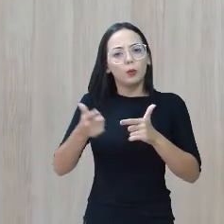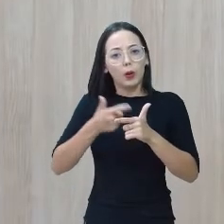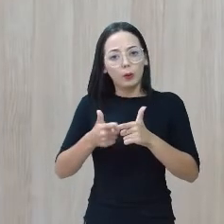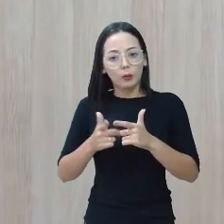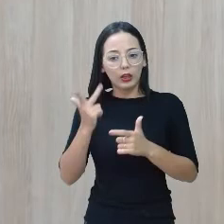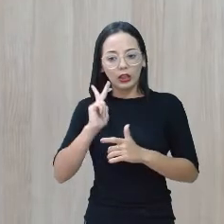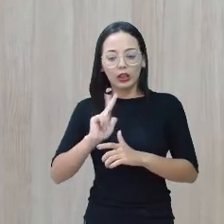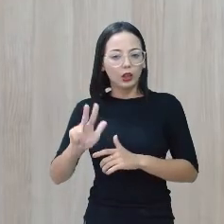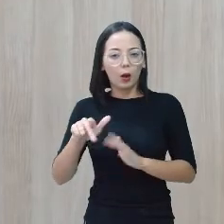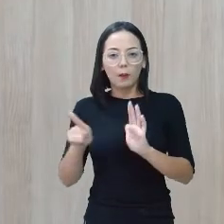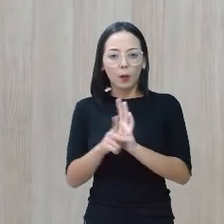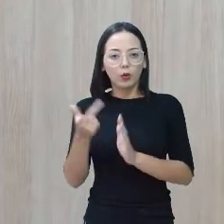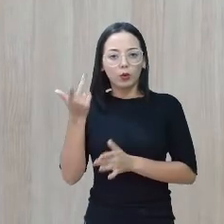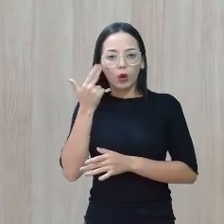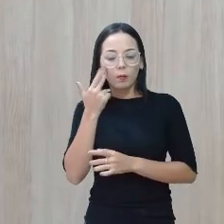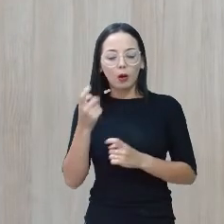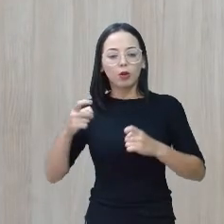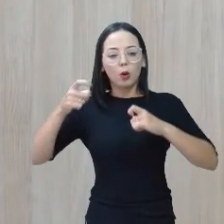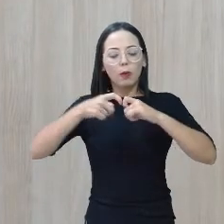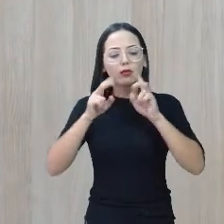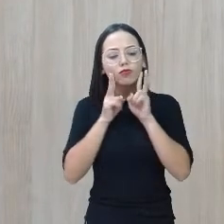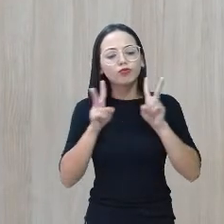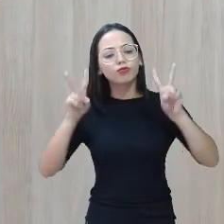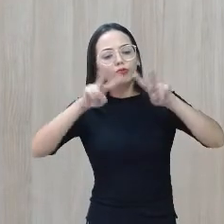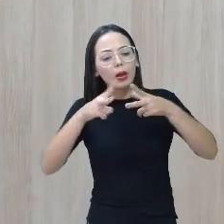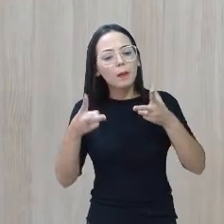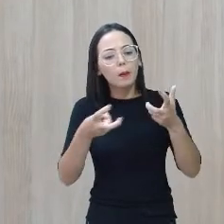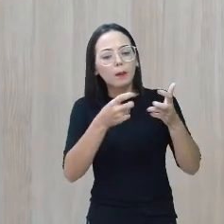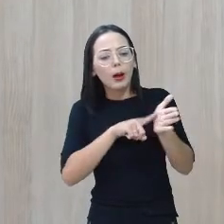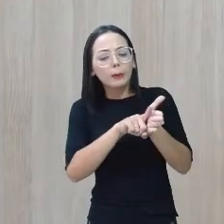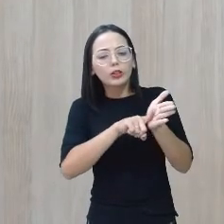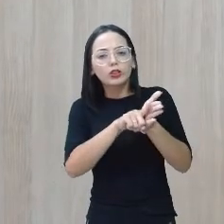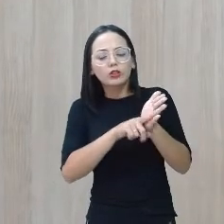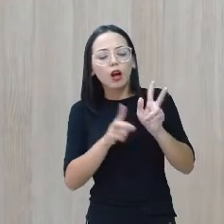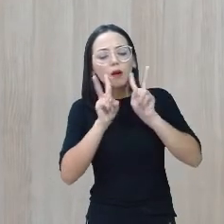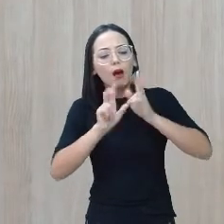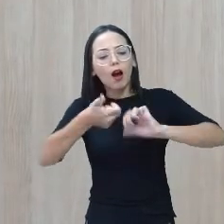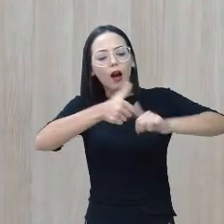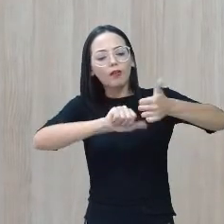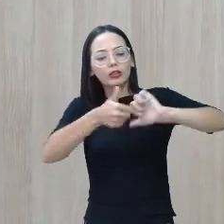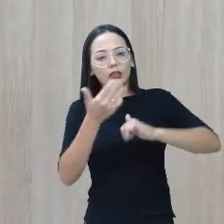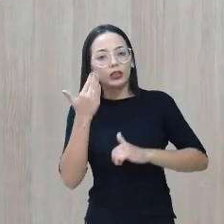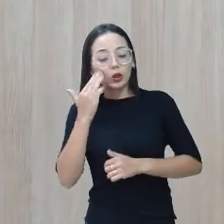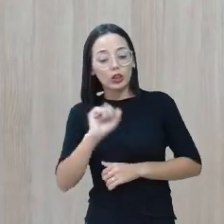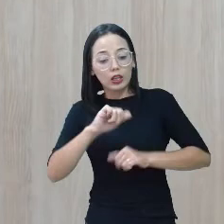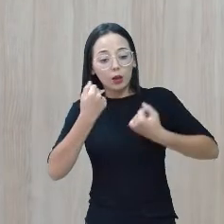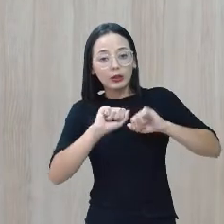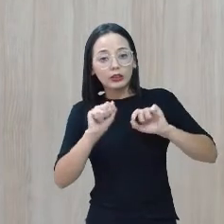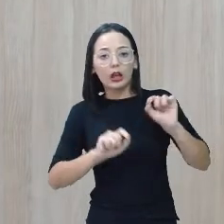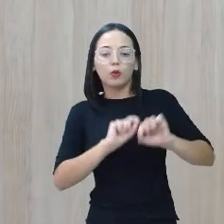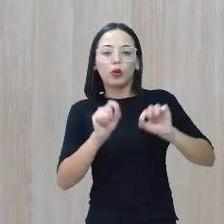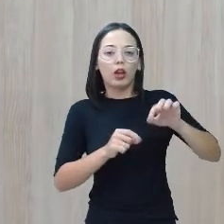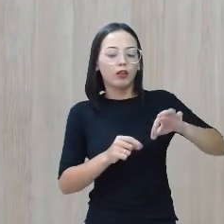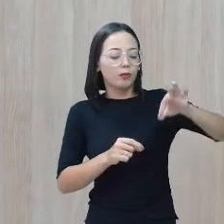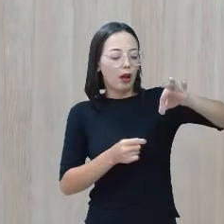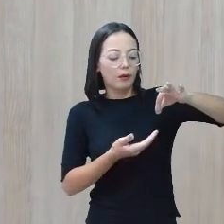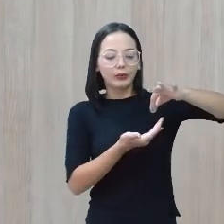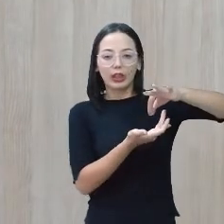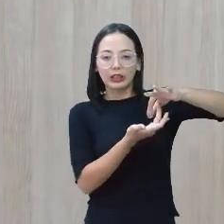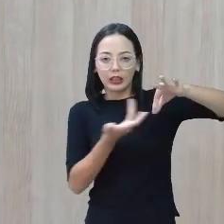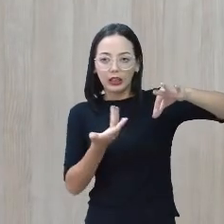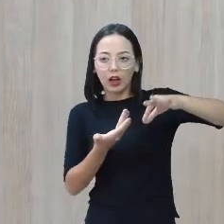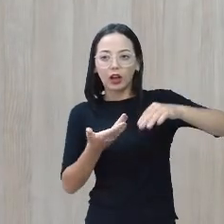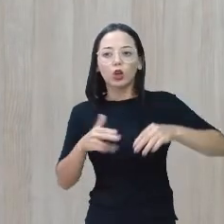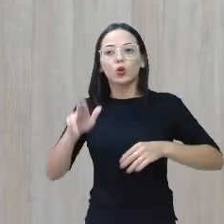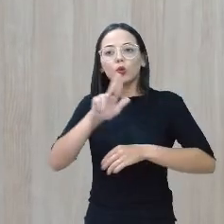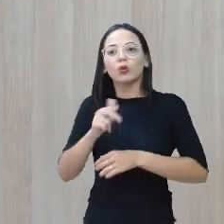não é normal e o médico vai realmente pesquisar e observar e, se necessário, retirar o DIU e